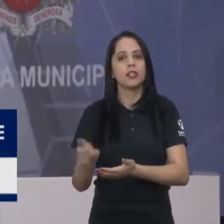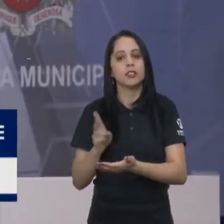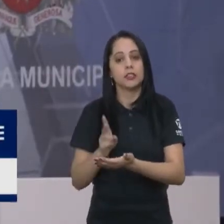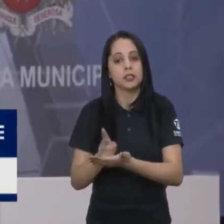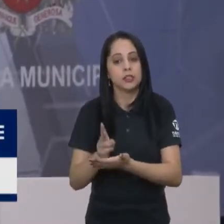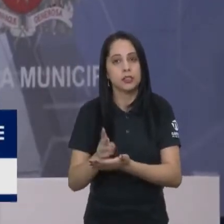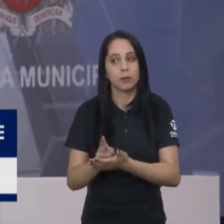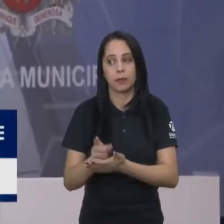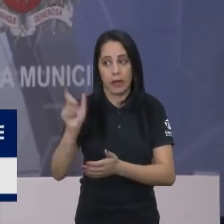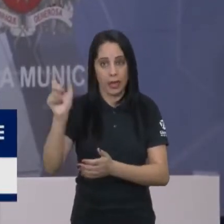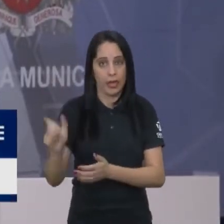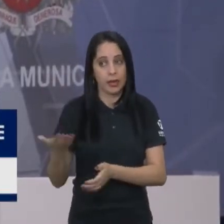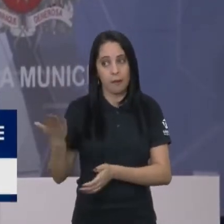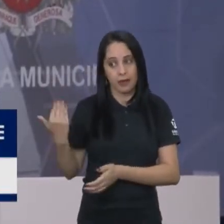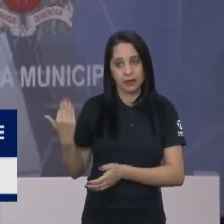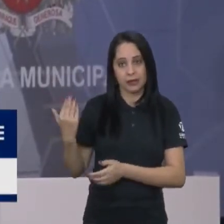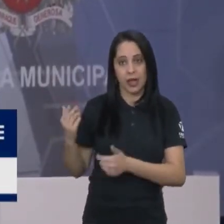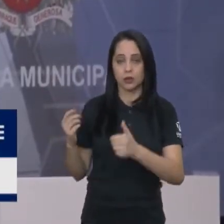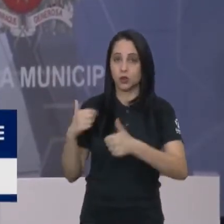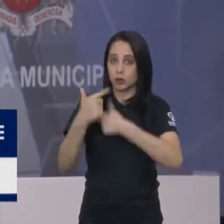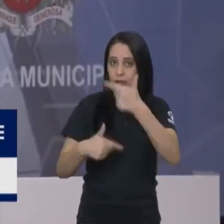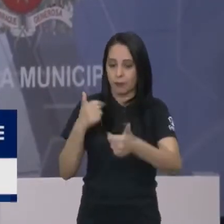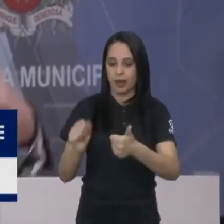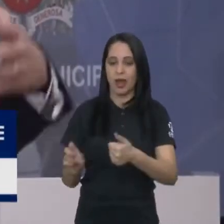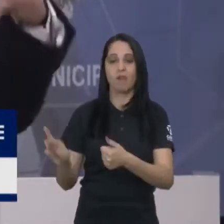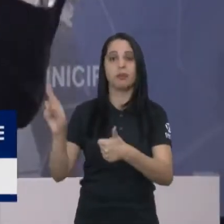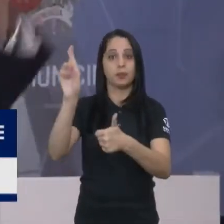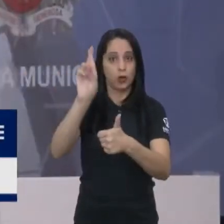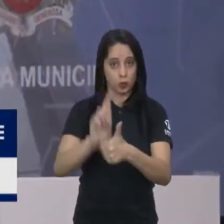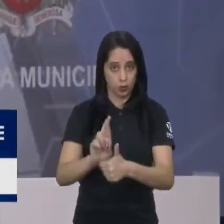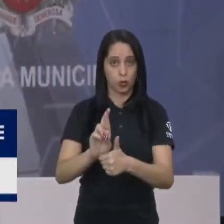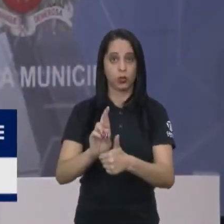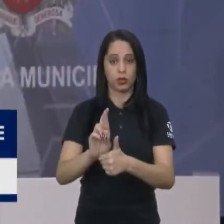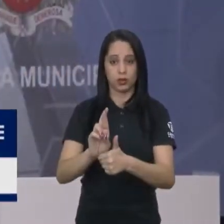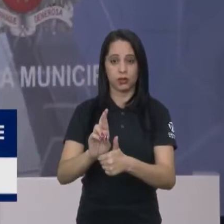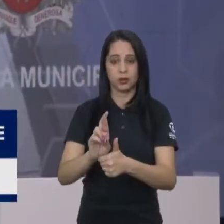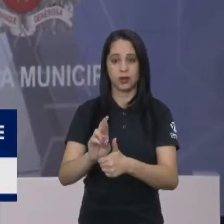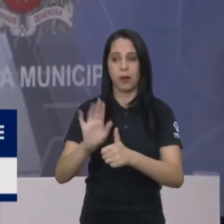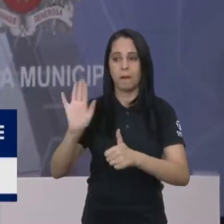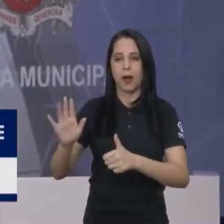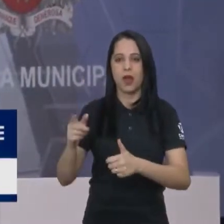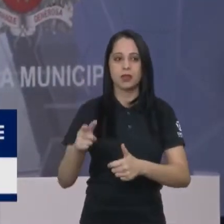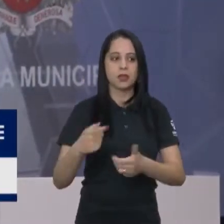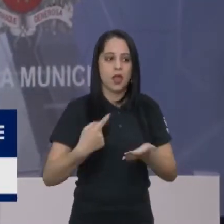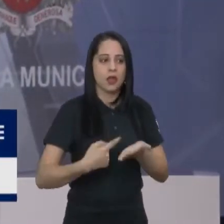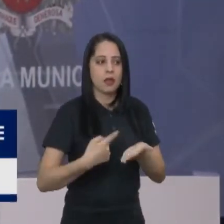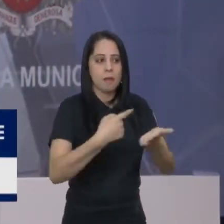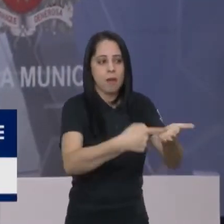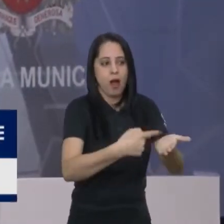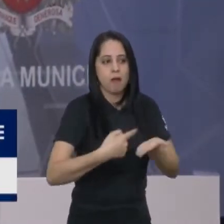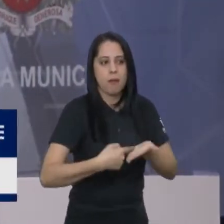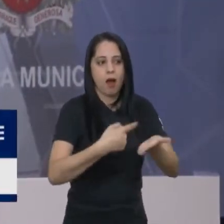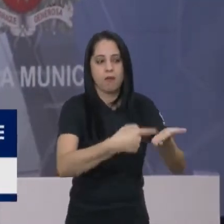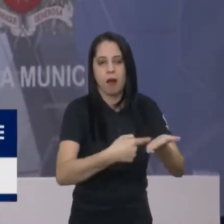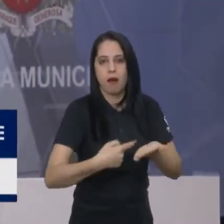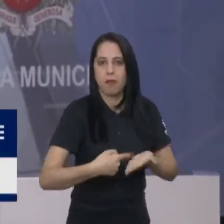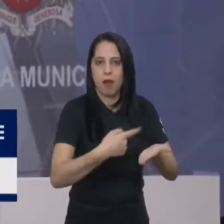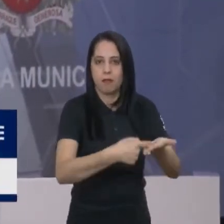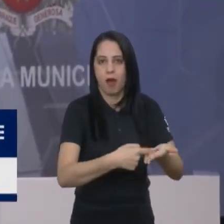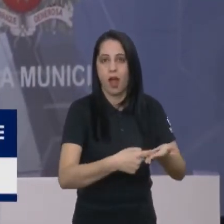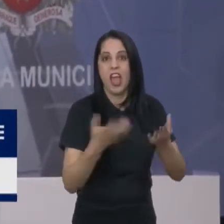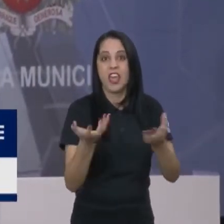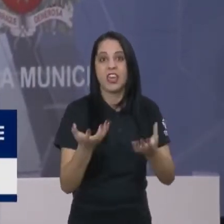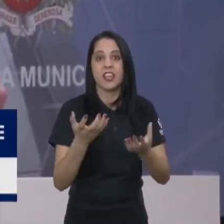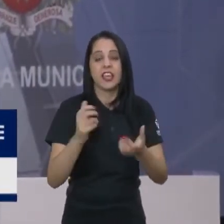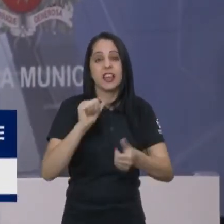que é uma função nobre da prefeitura, e ele já estava dentro do barco para fazer as grandes transformações que a cidade precisava. E